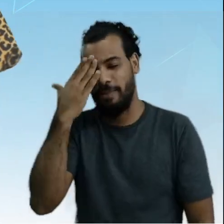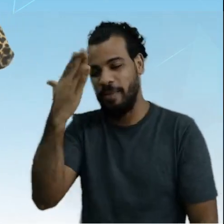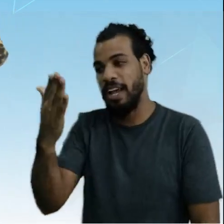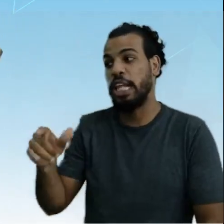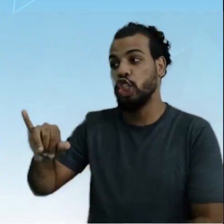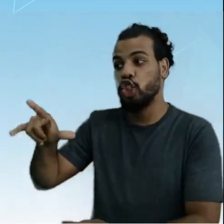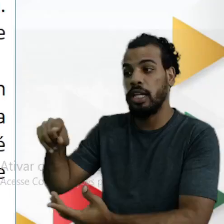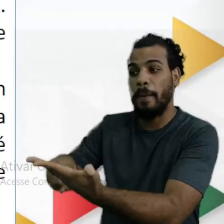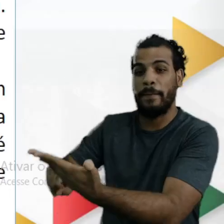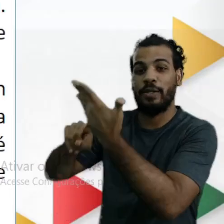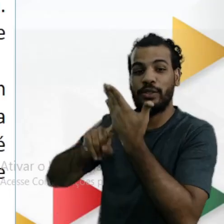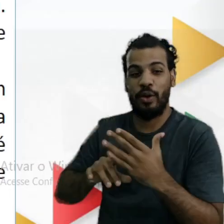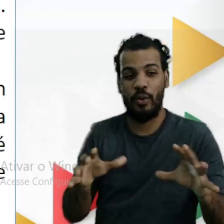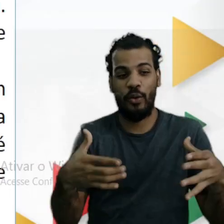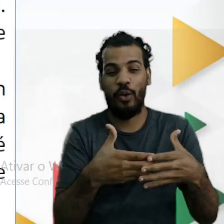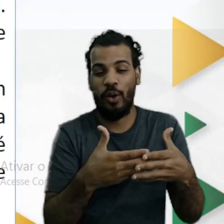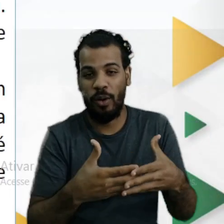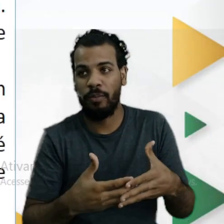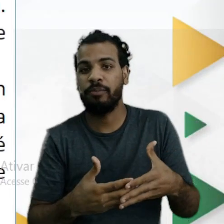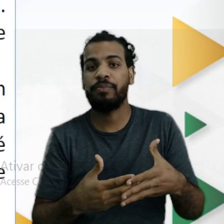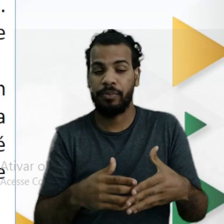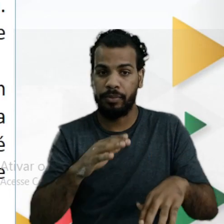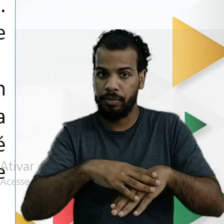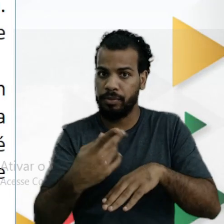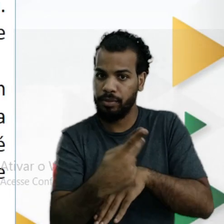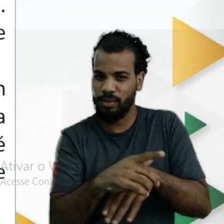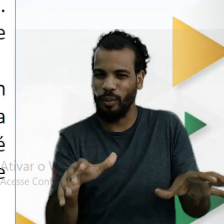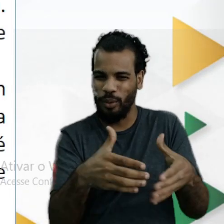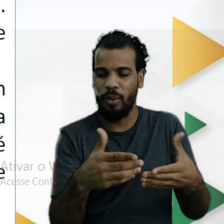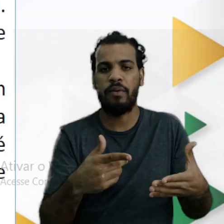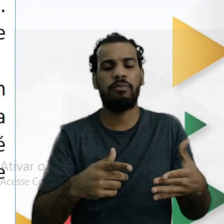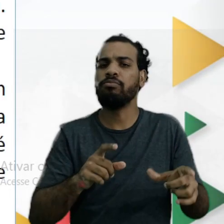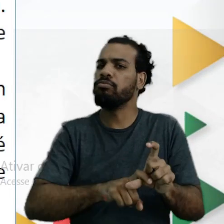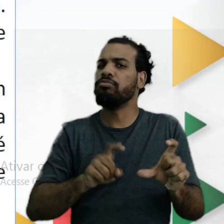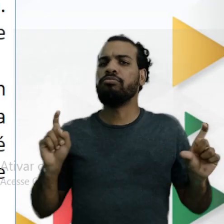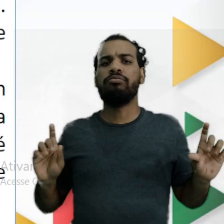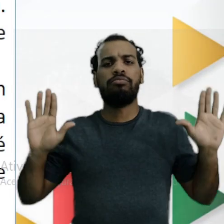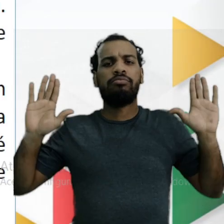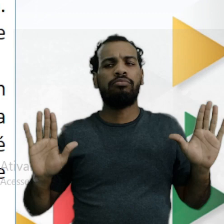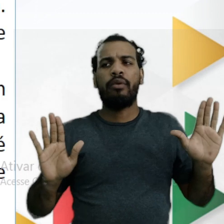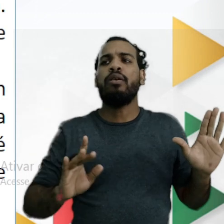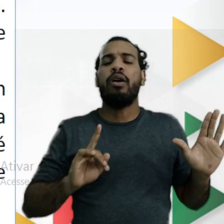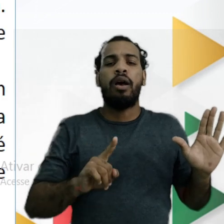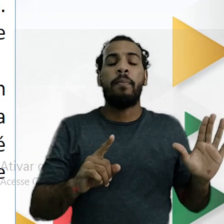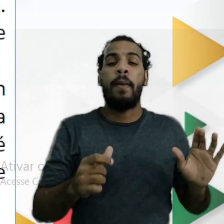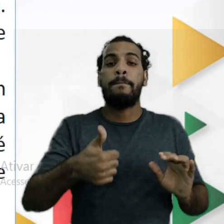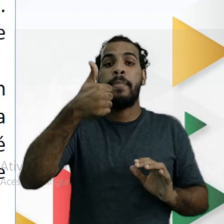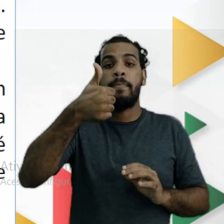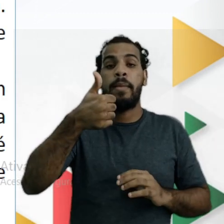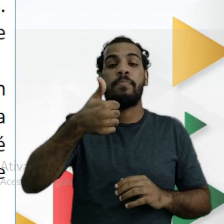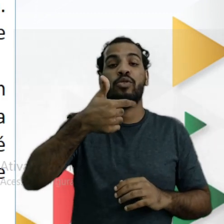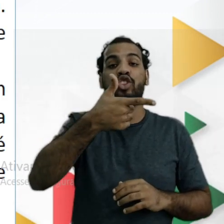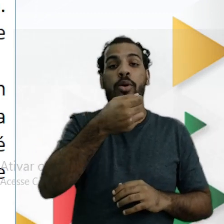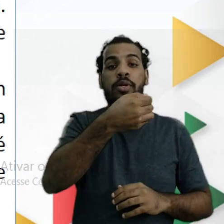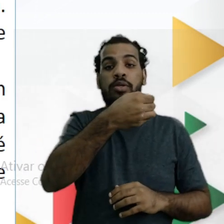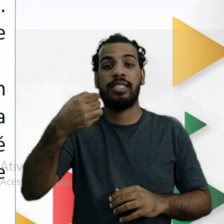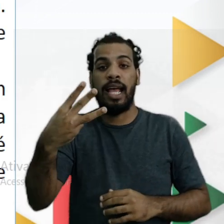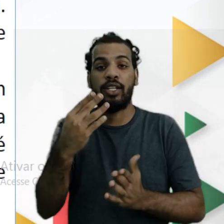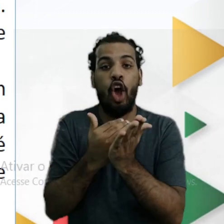O Palhaço Circo Sem Futuro, produzido por eles mesmos, de forma independente, lançado no primeiro semestre de